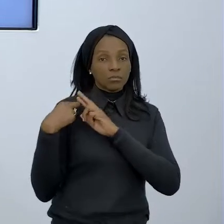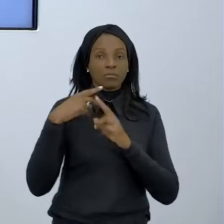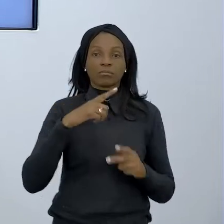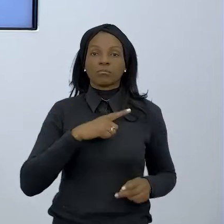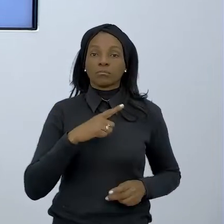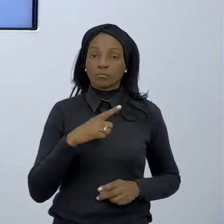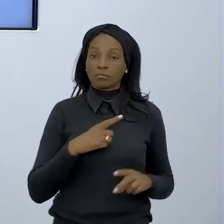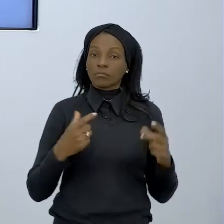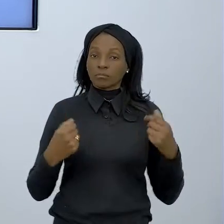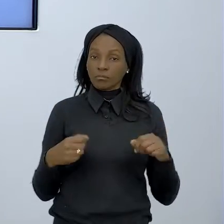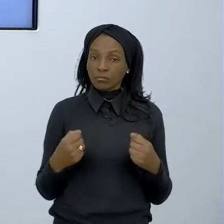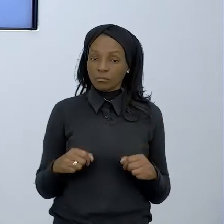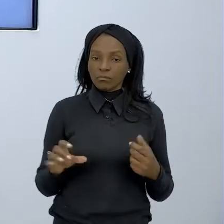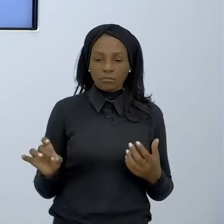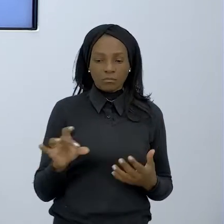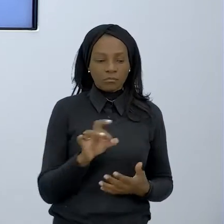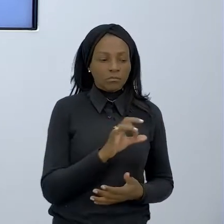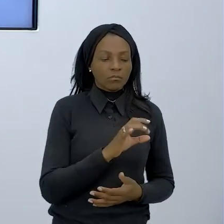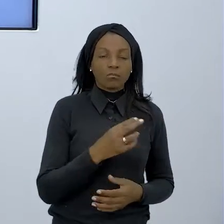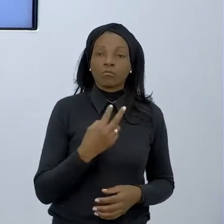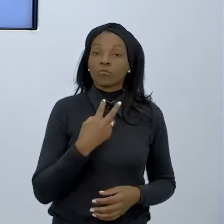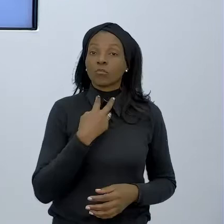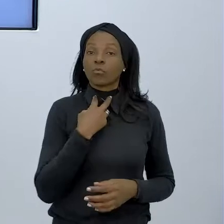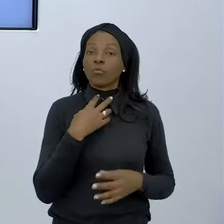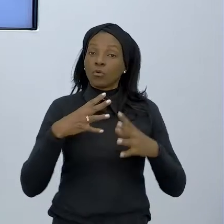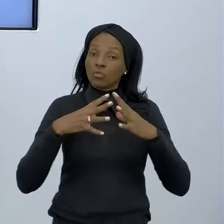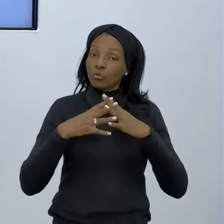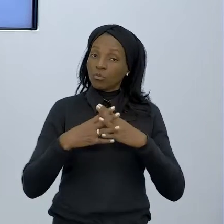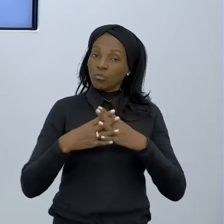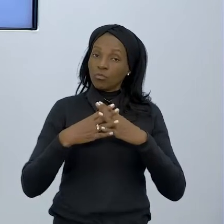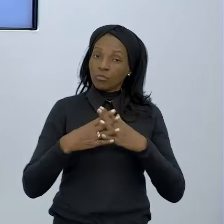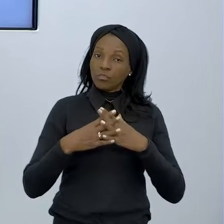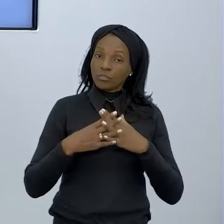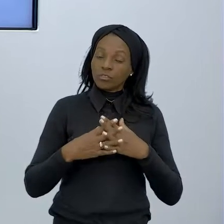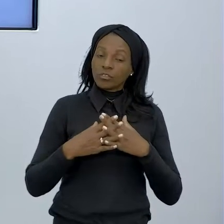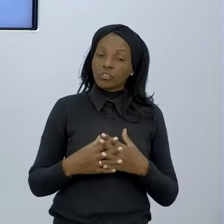responsabilidade, né? A gente não pode aqui confundir